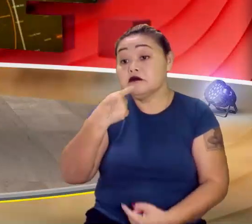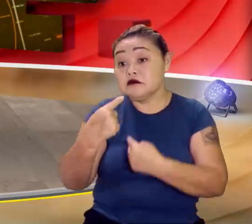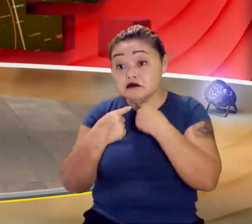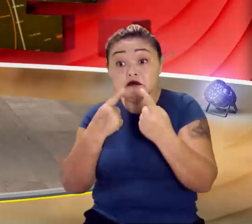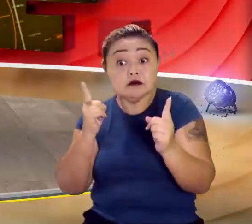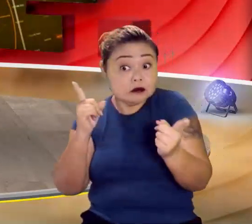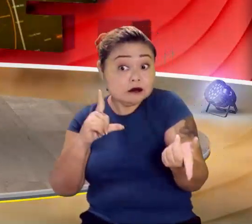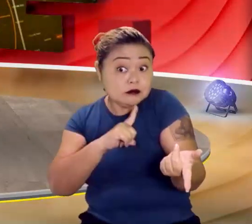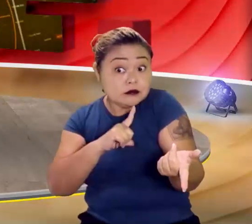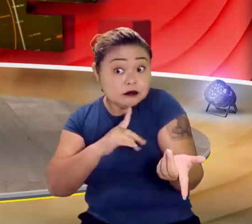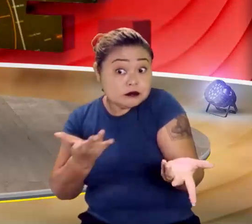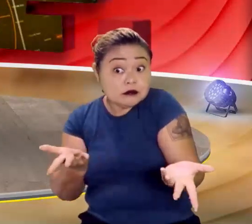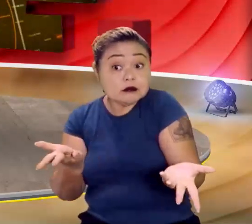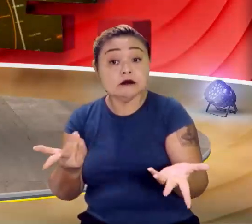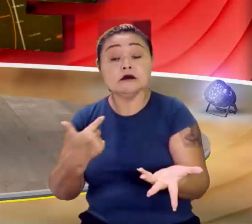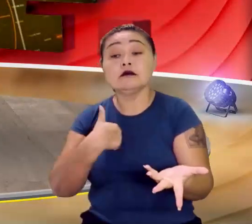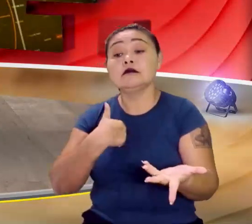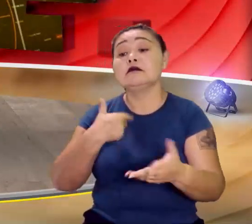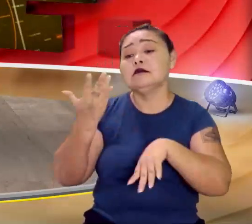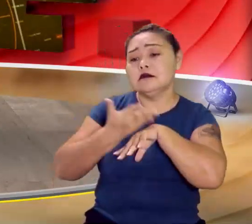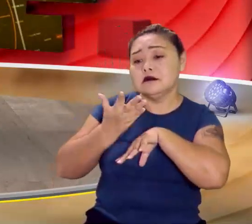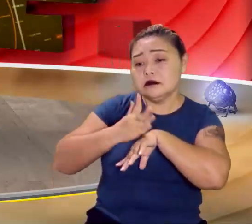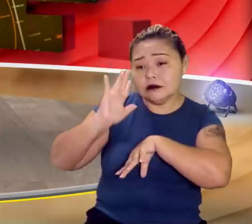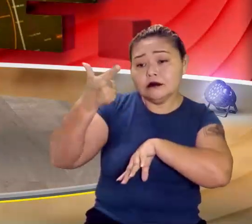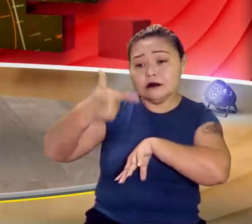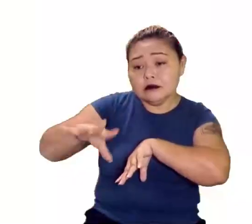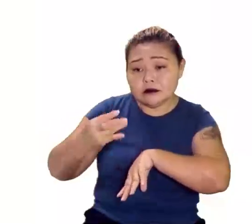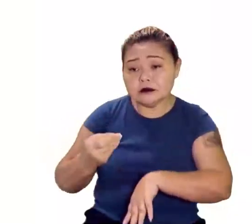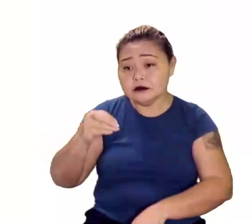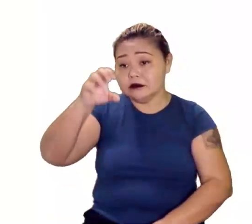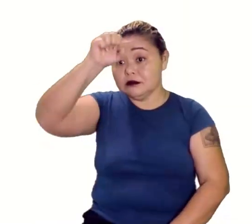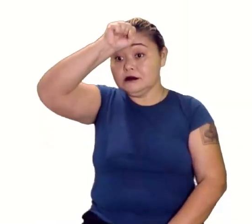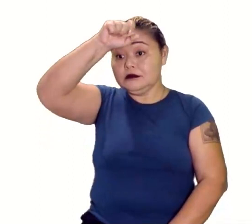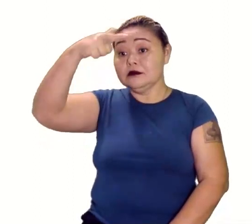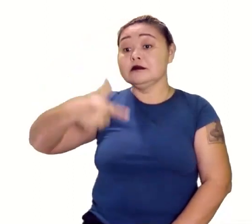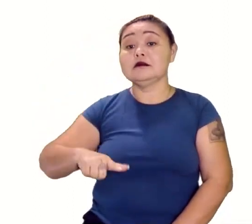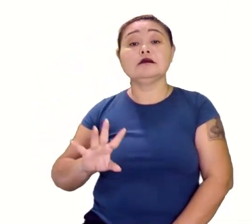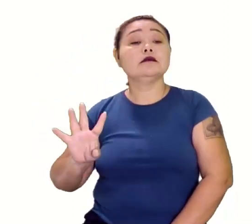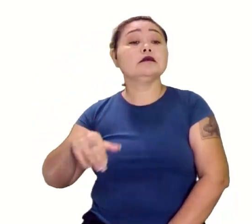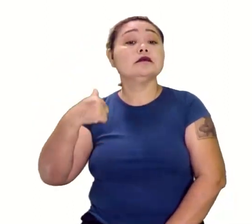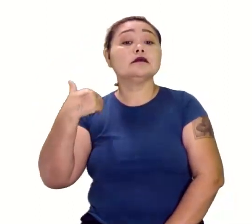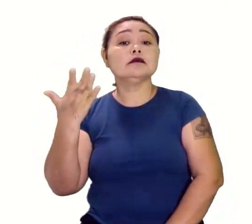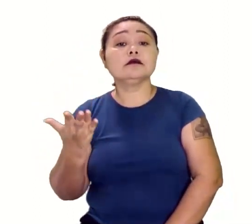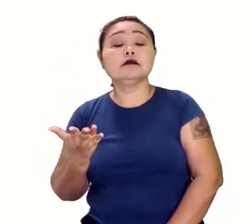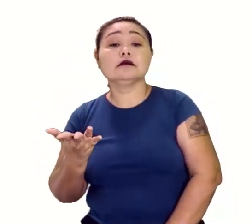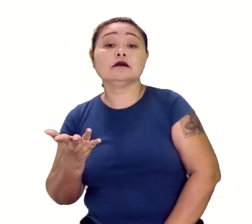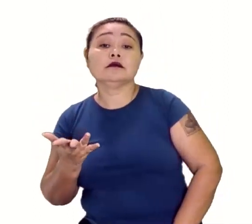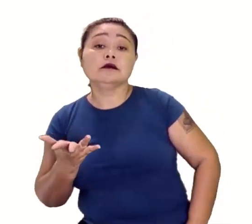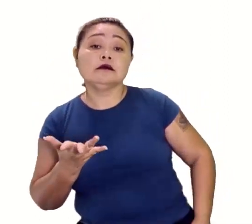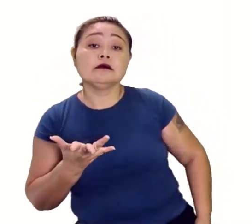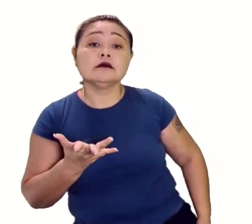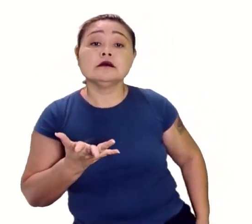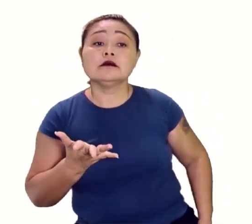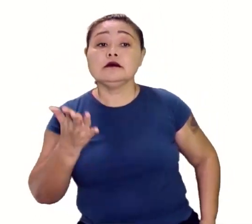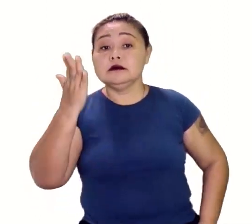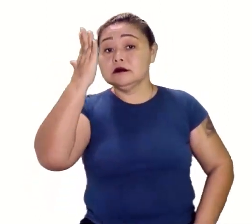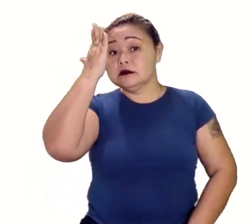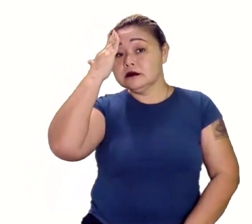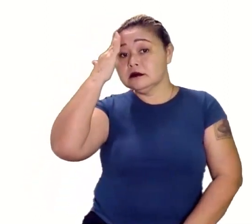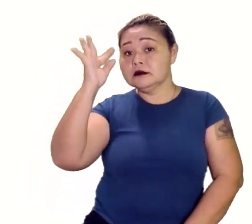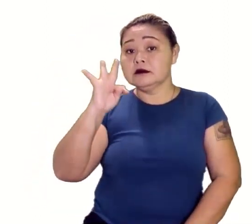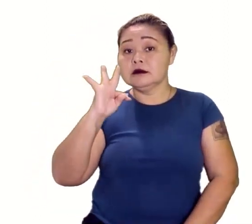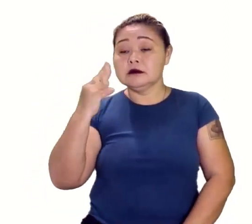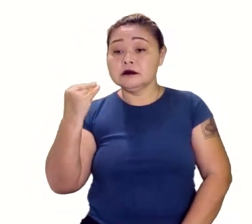mesmo. Então vamos praticar, que aí a gente reforça o aprendizado, certo? Olha lá então, vamos lá. Sabendo